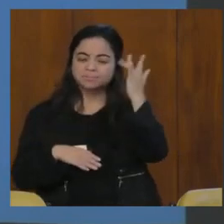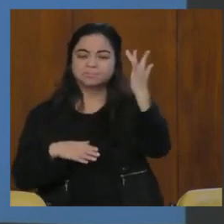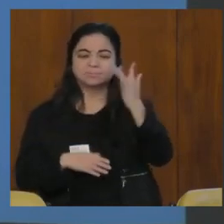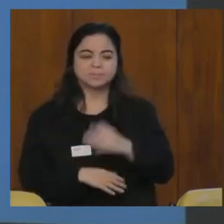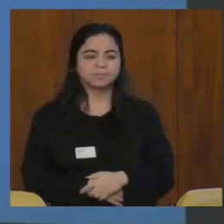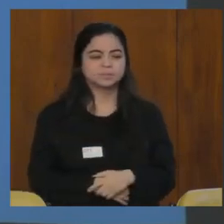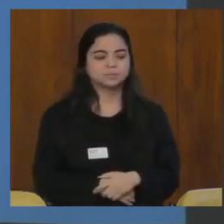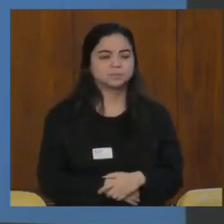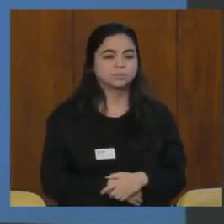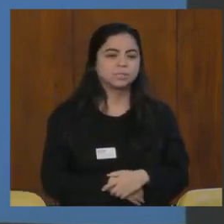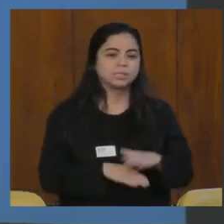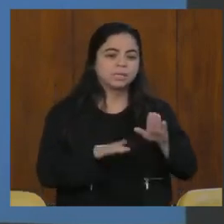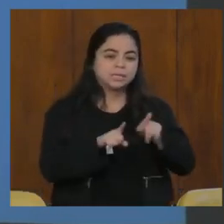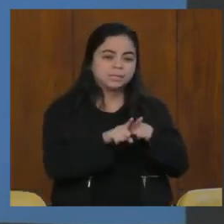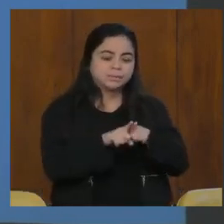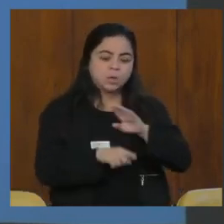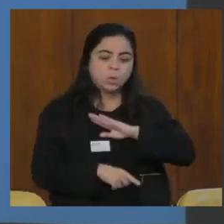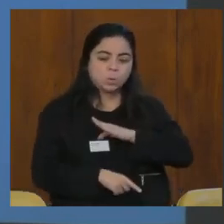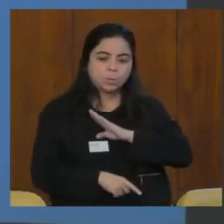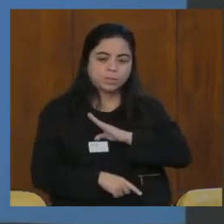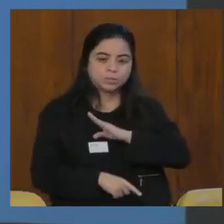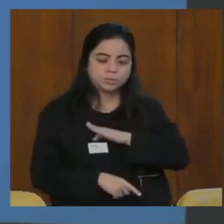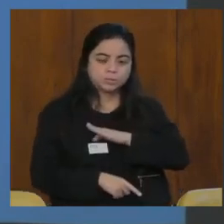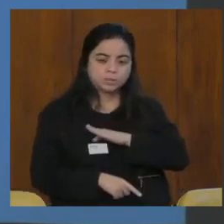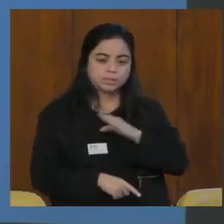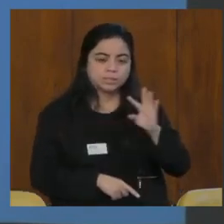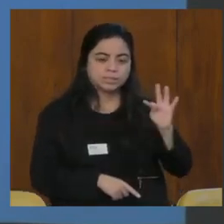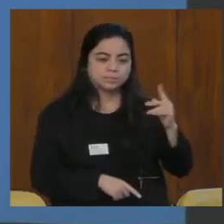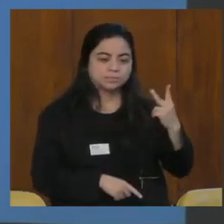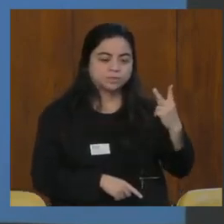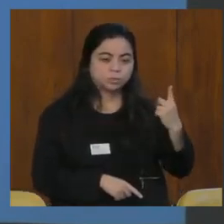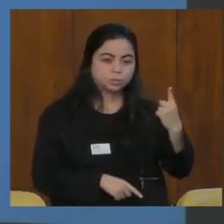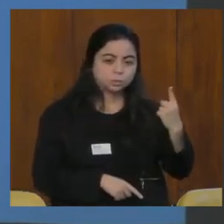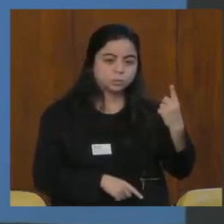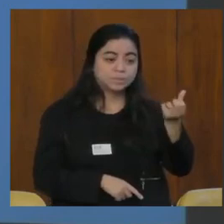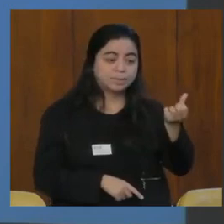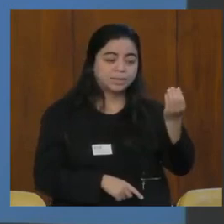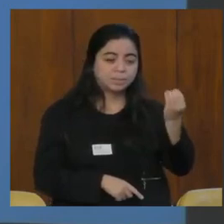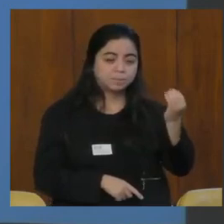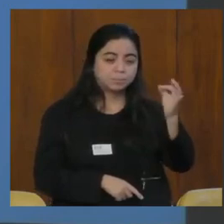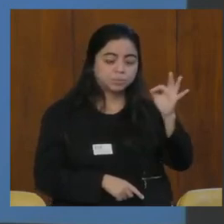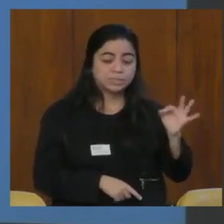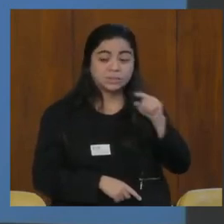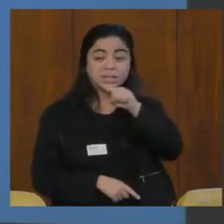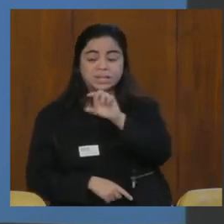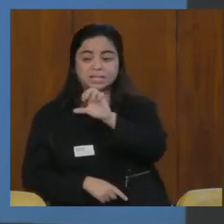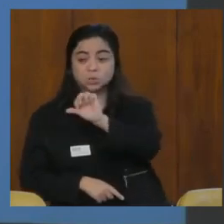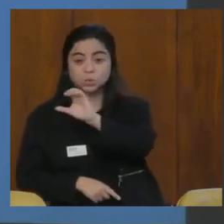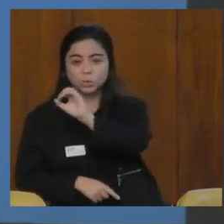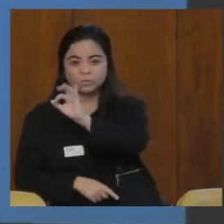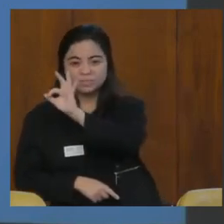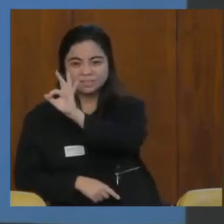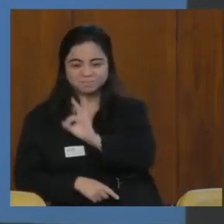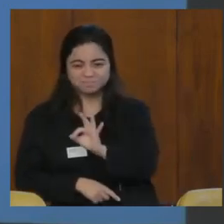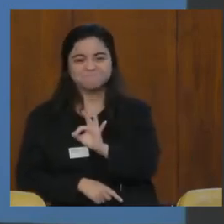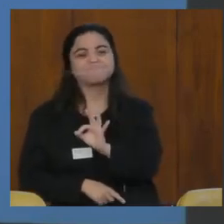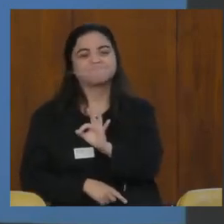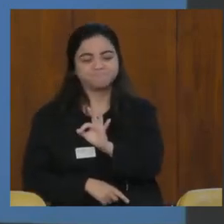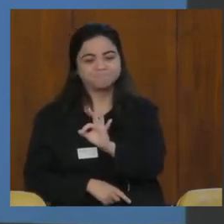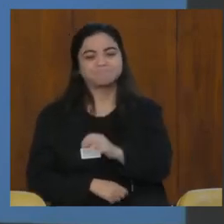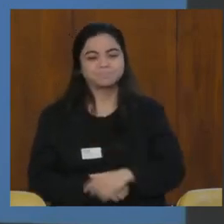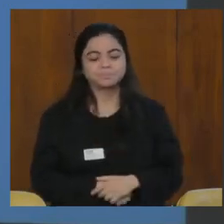E a frequência de cardiopatia na T21 é de 60% e na T18 é 90%. Né? Então,